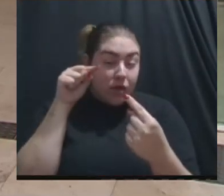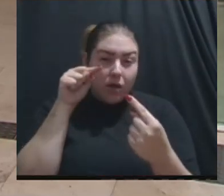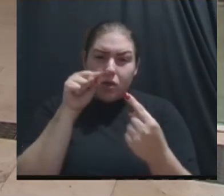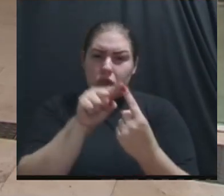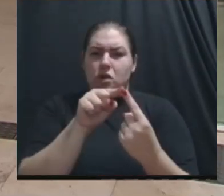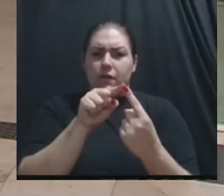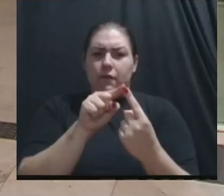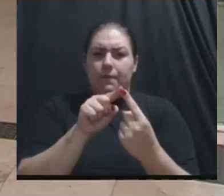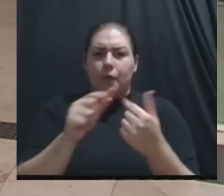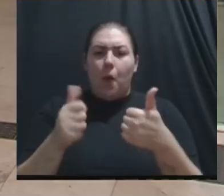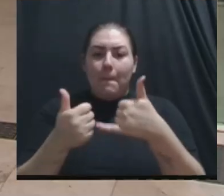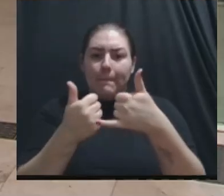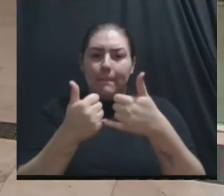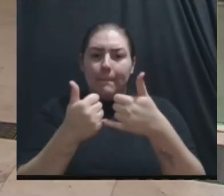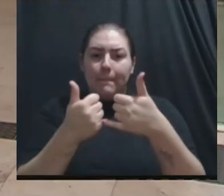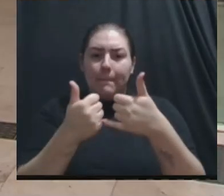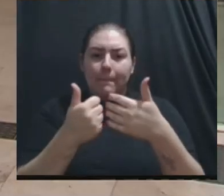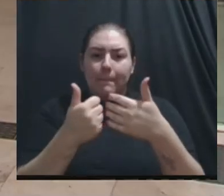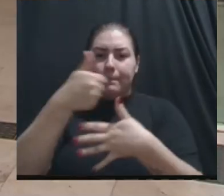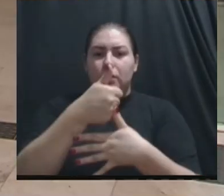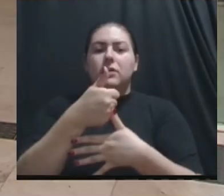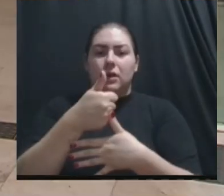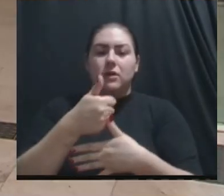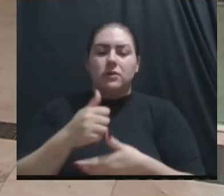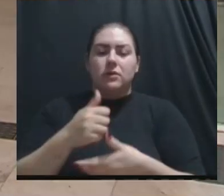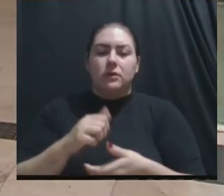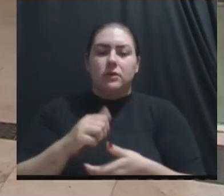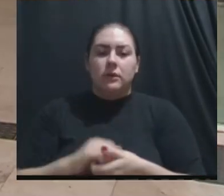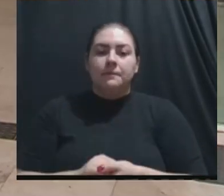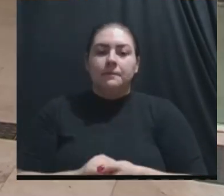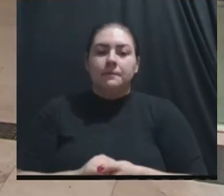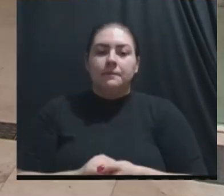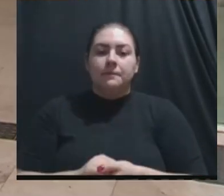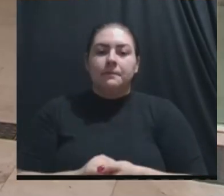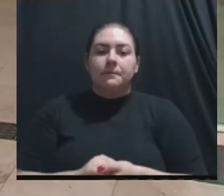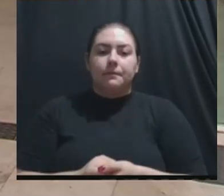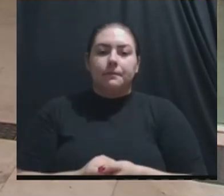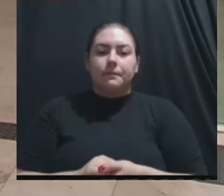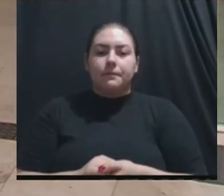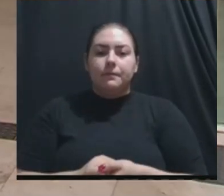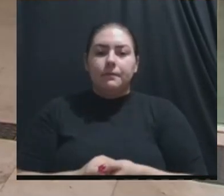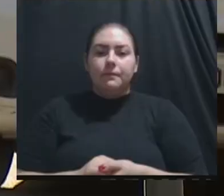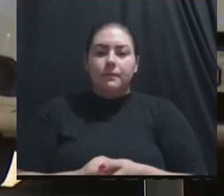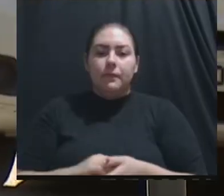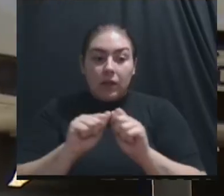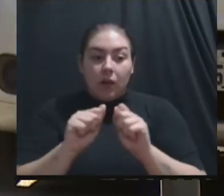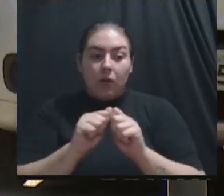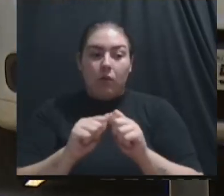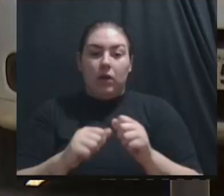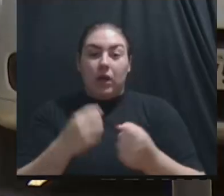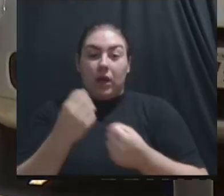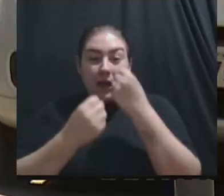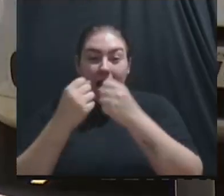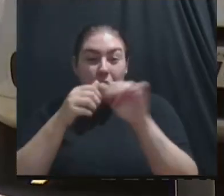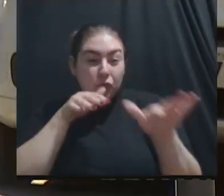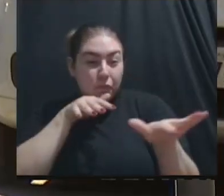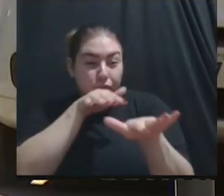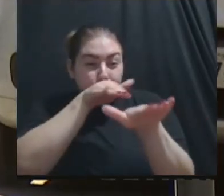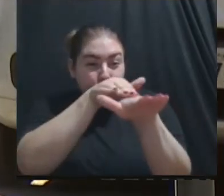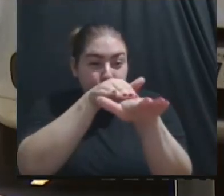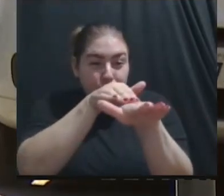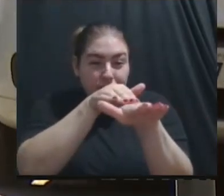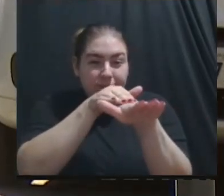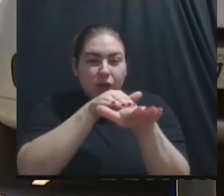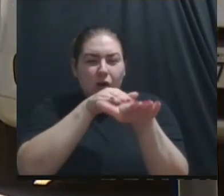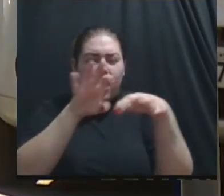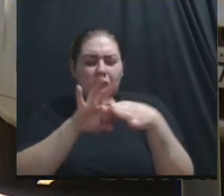trânsito. A ideia do Executivo é desafogar a quantidade de carros hoje no centro da cidade. Ainda de acordo com a